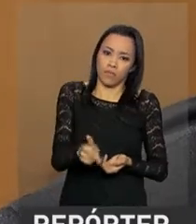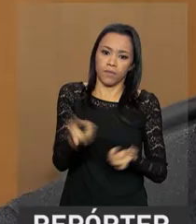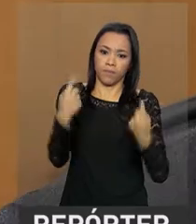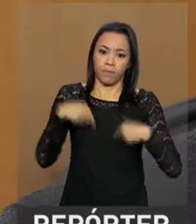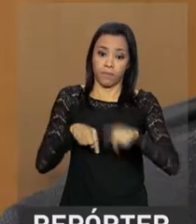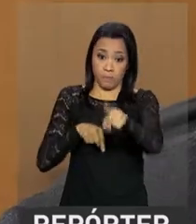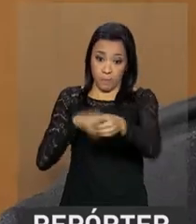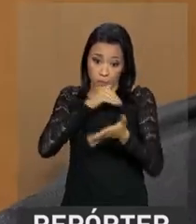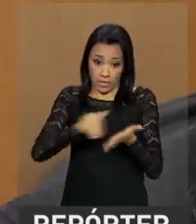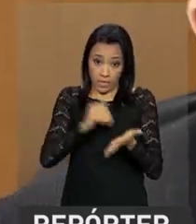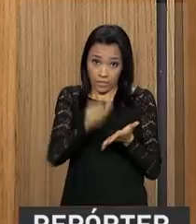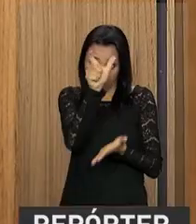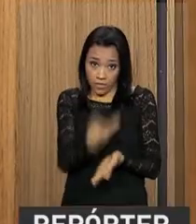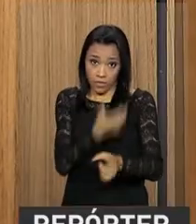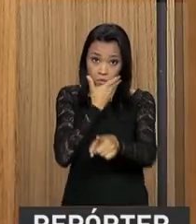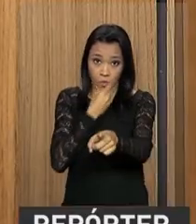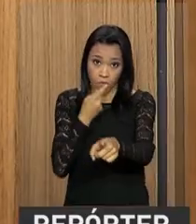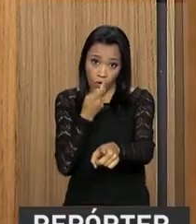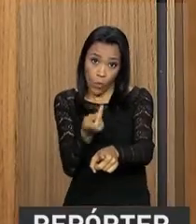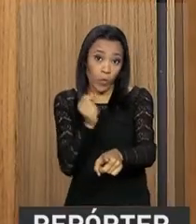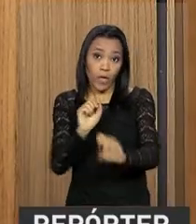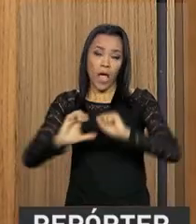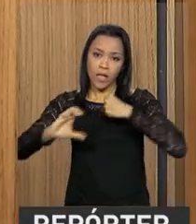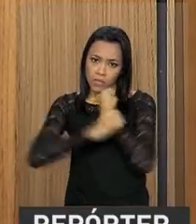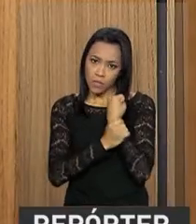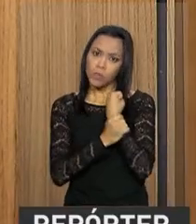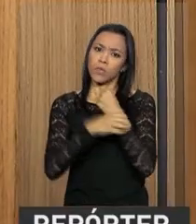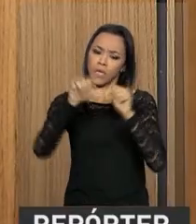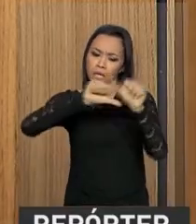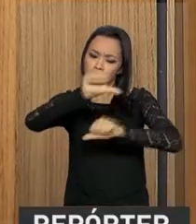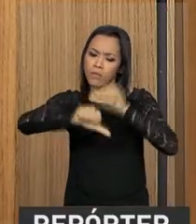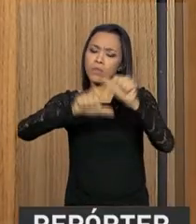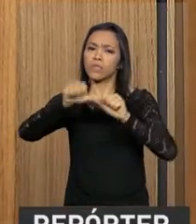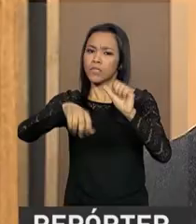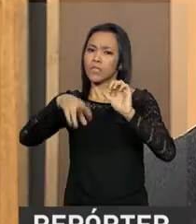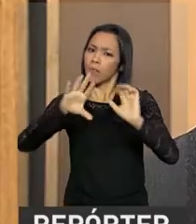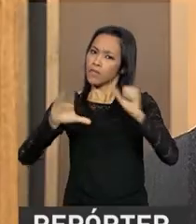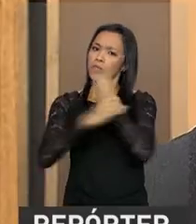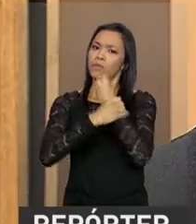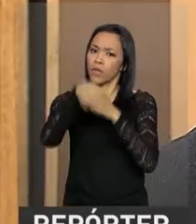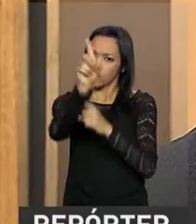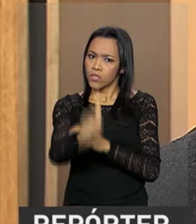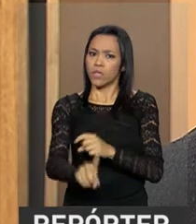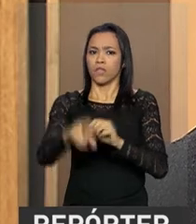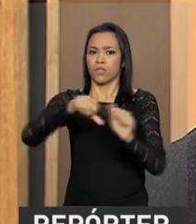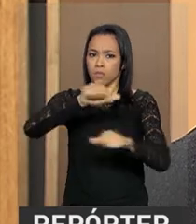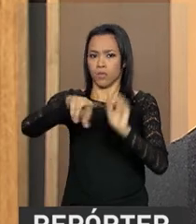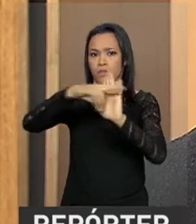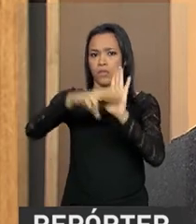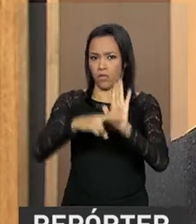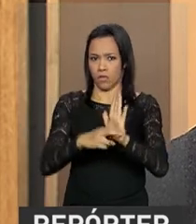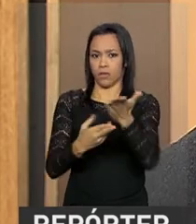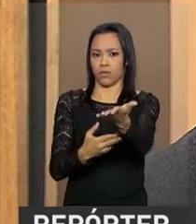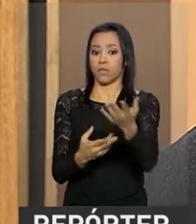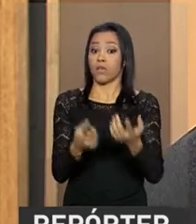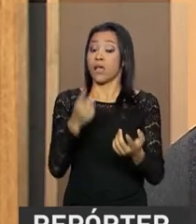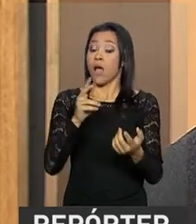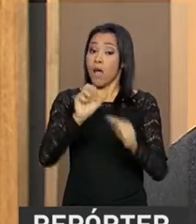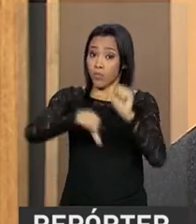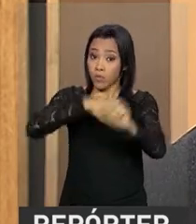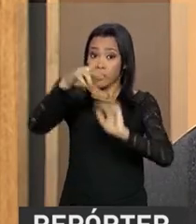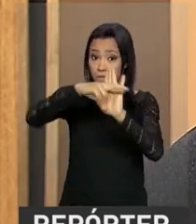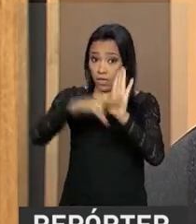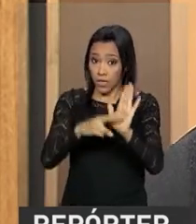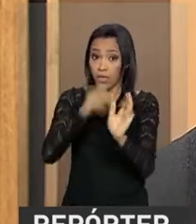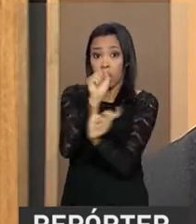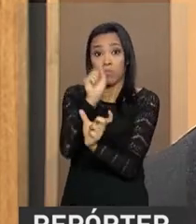previdência marcelo caetano garante que a reforma vem para garantir direitos a reforma da previdência é feita para garantir o